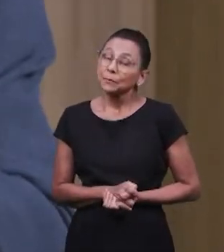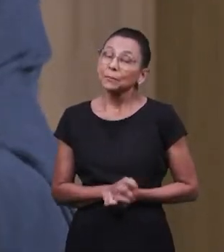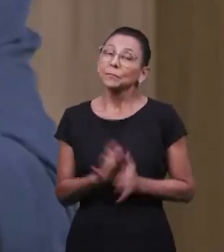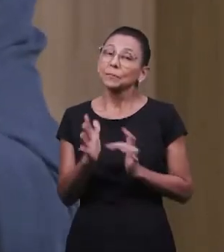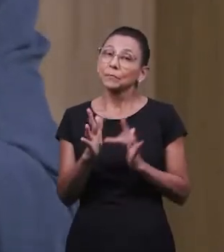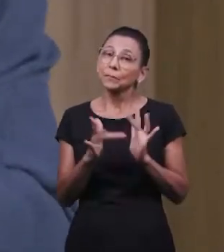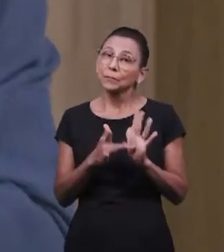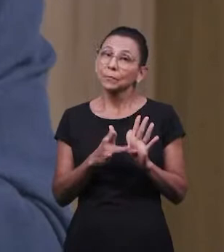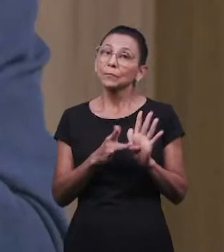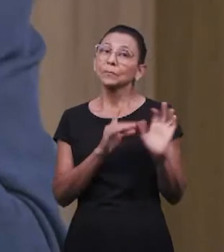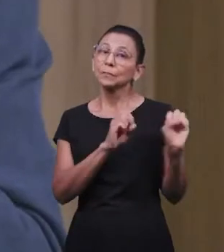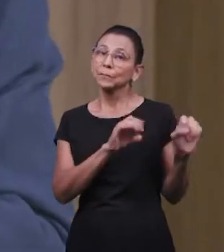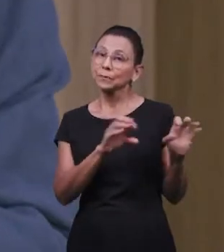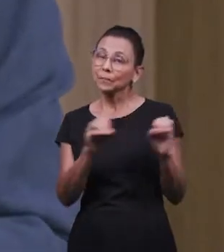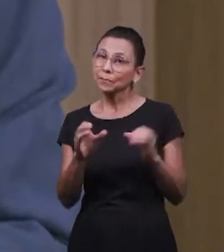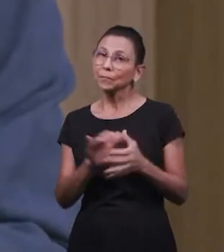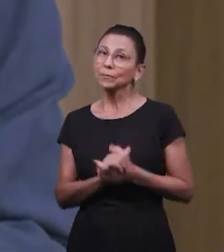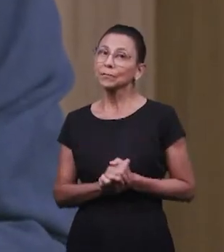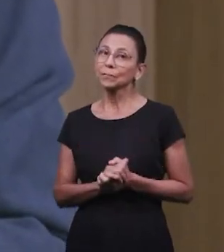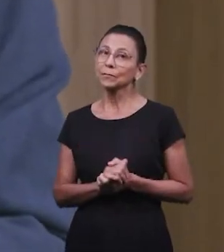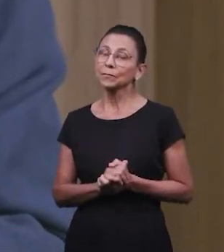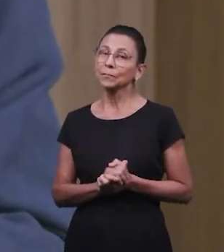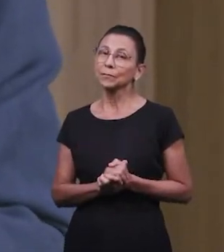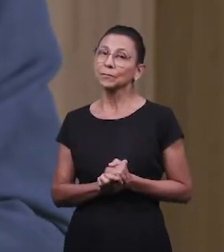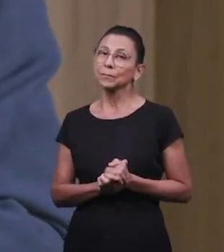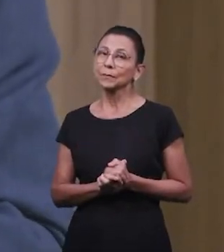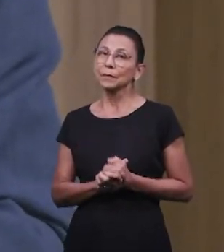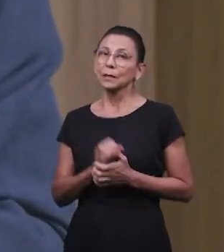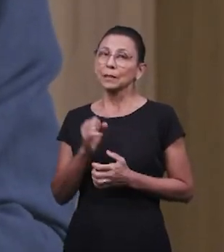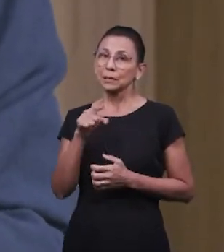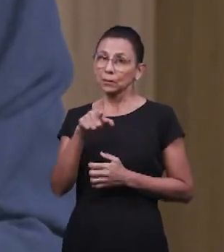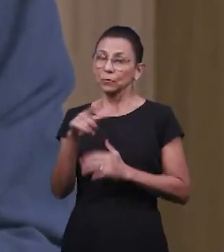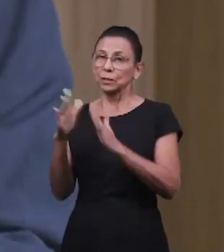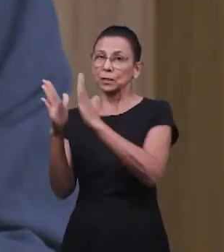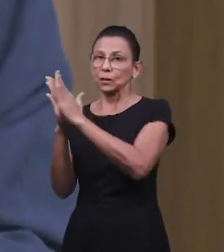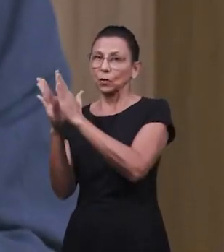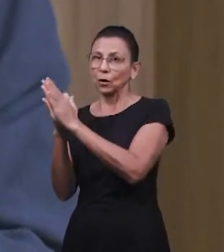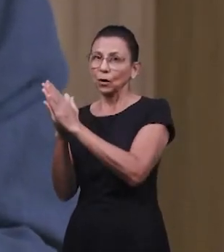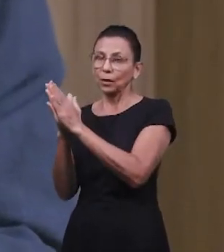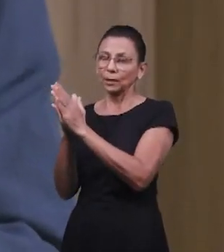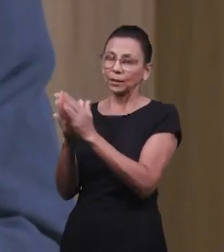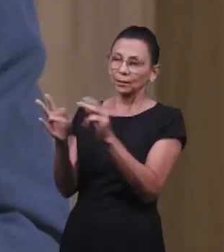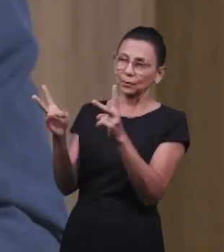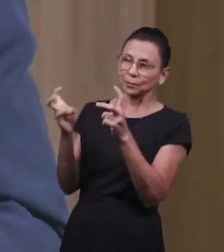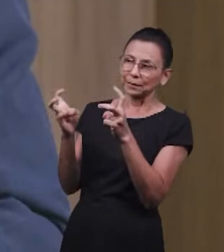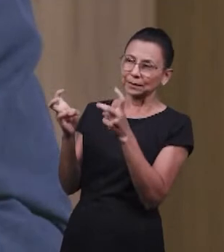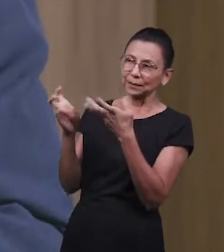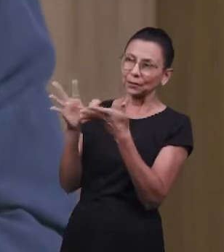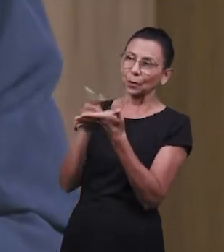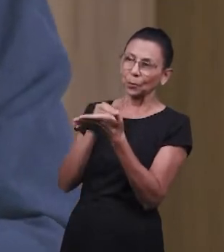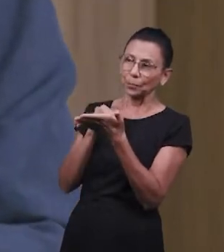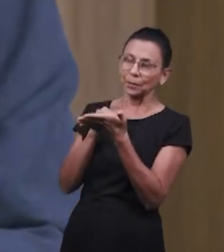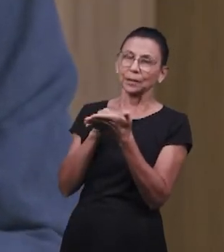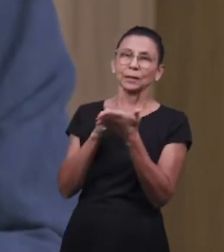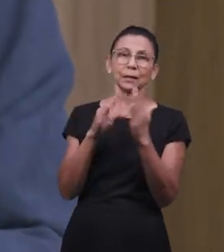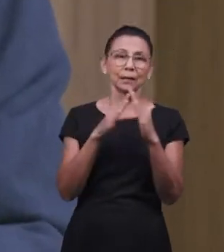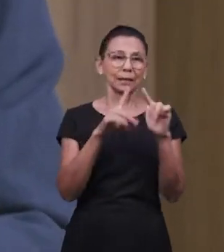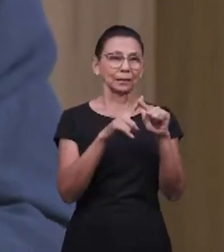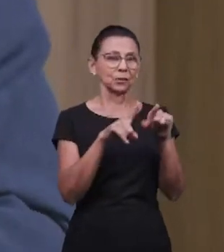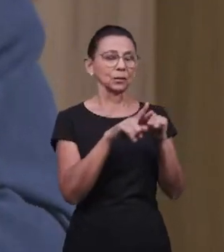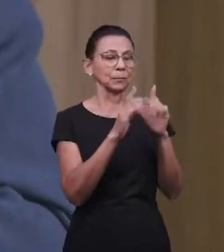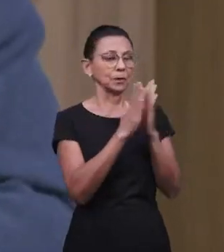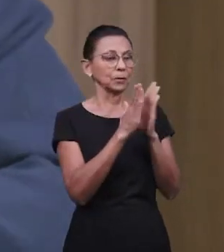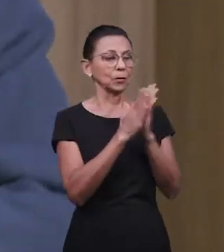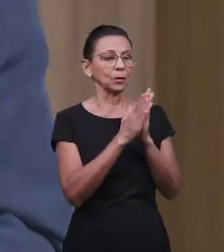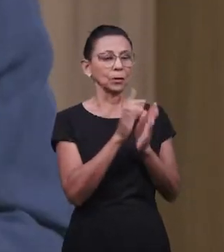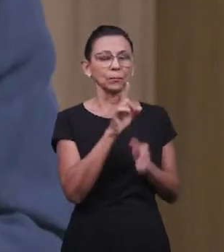aprendem pouco. É mais do que nós fazemos. Se você ora, ele vê você orando. Se você vai para a madrugada, meu pai e mãe acorda cedo para orar. Meu pai e mãe não perdem o cu.